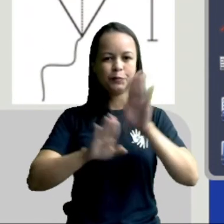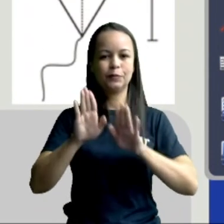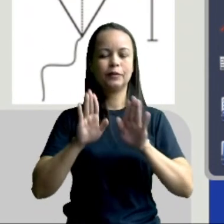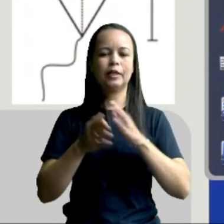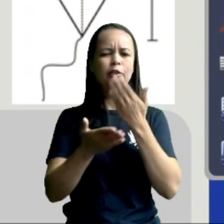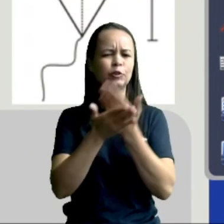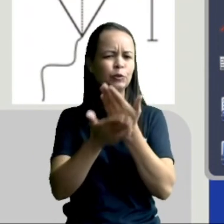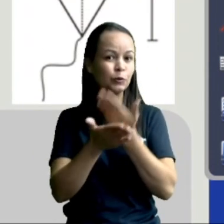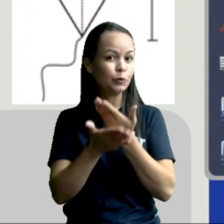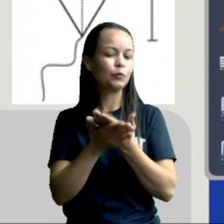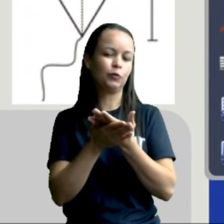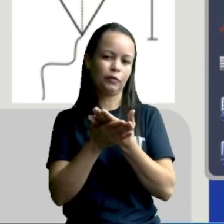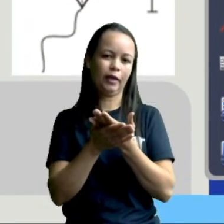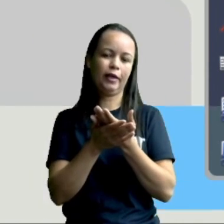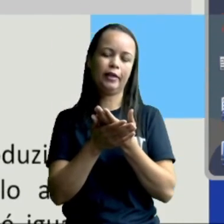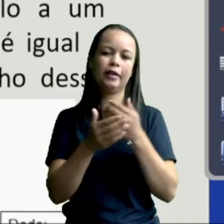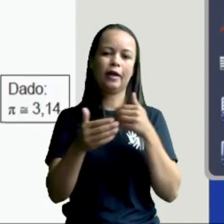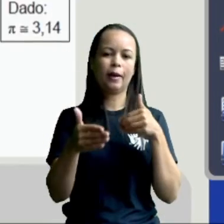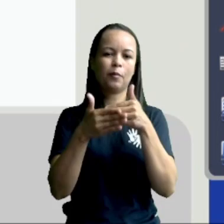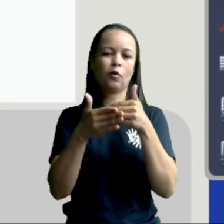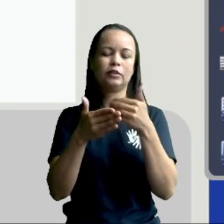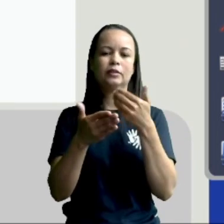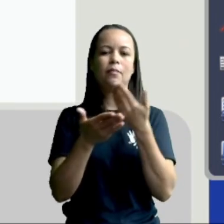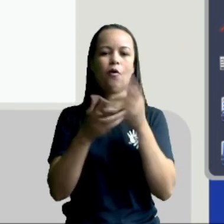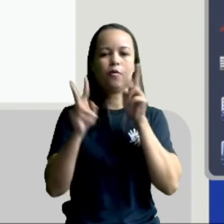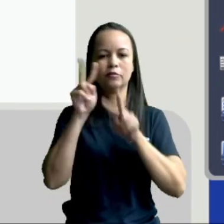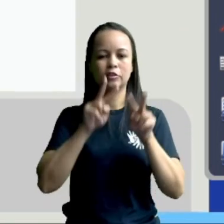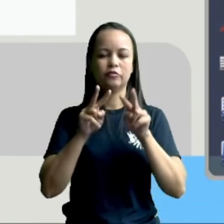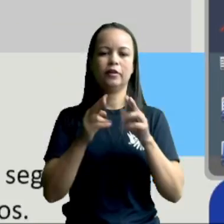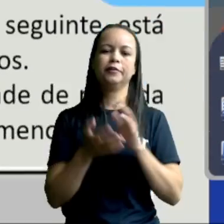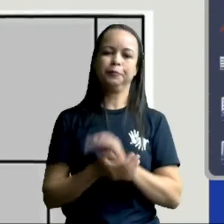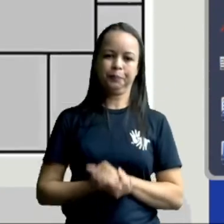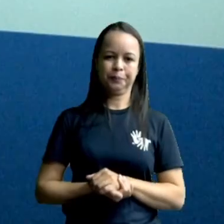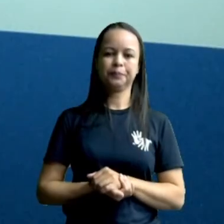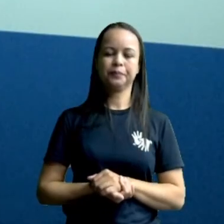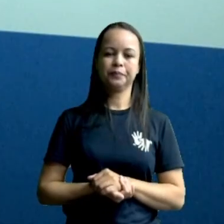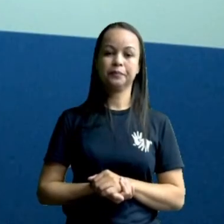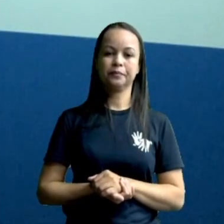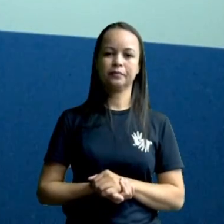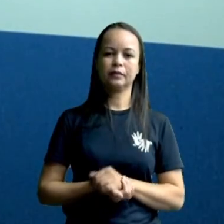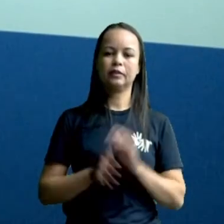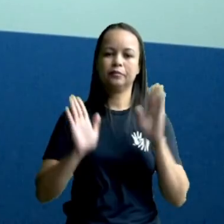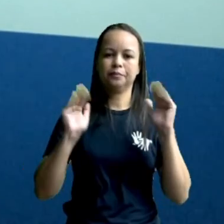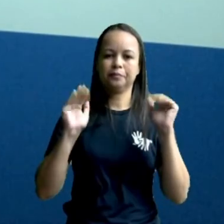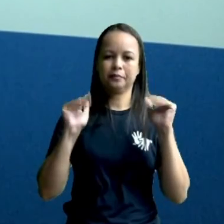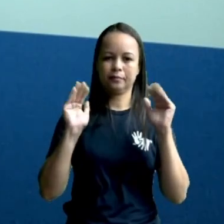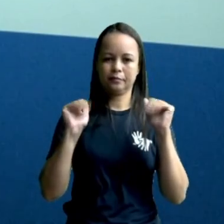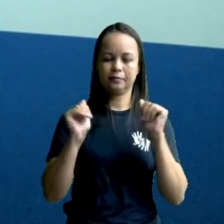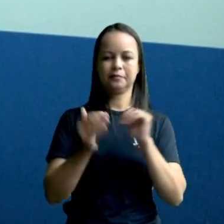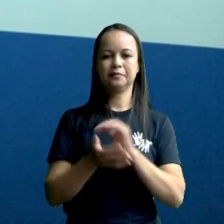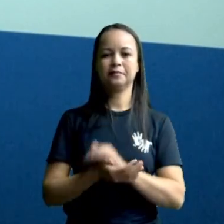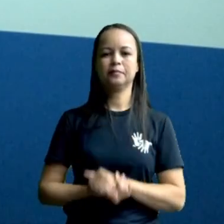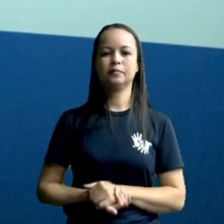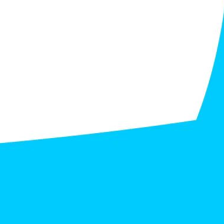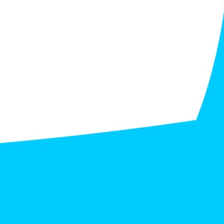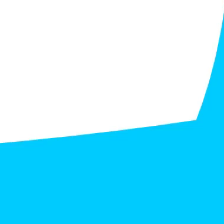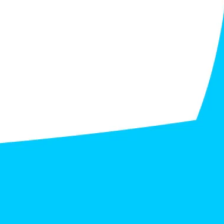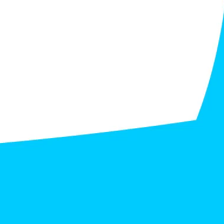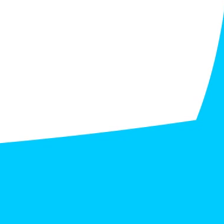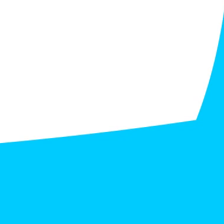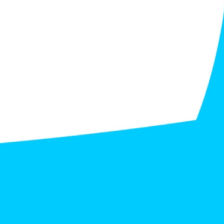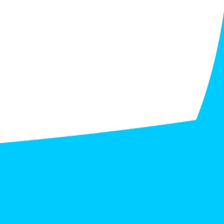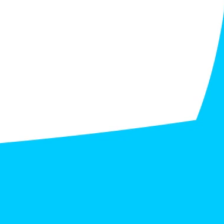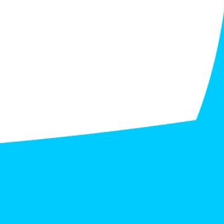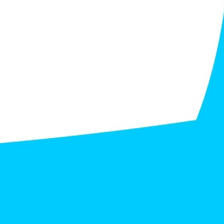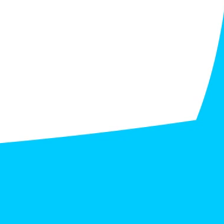cuidem, estudem e a gente se vê na nossa próxima aula, tá bom? Então, tchau, até mais!